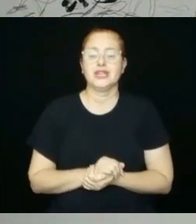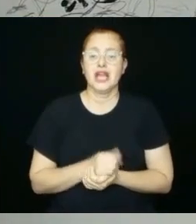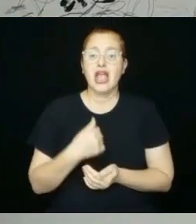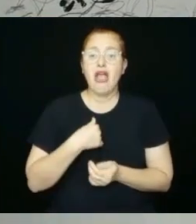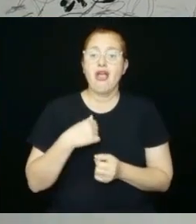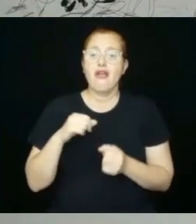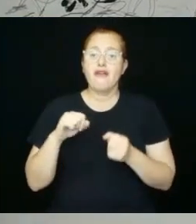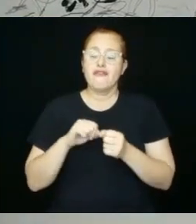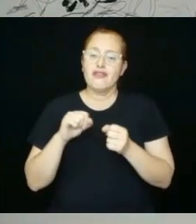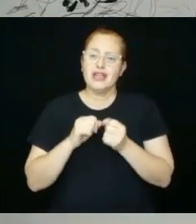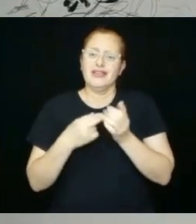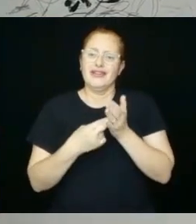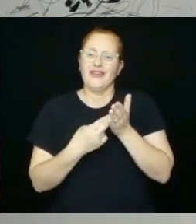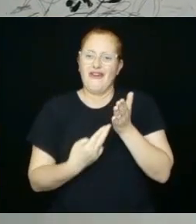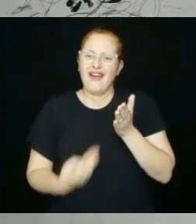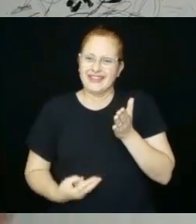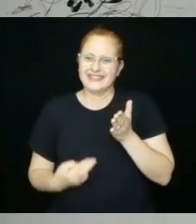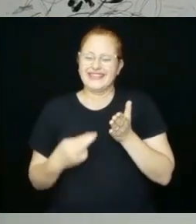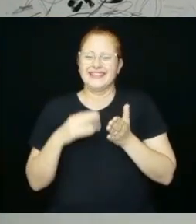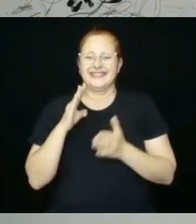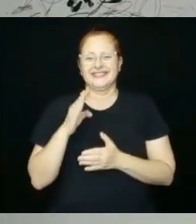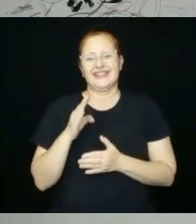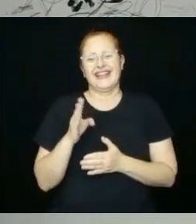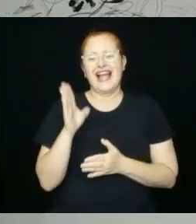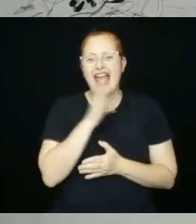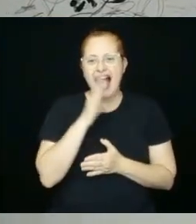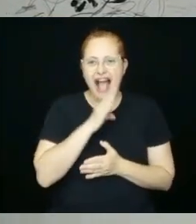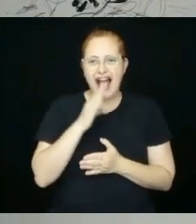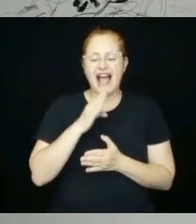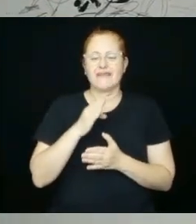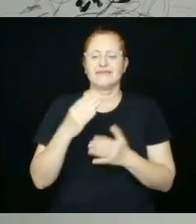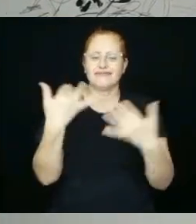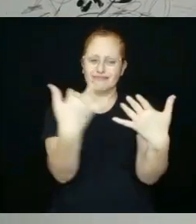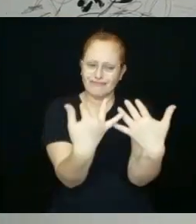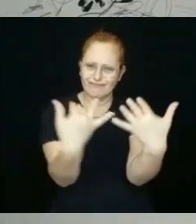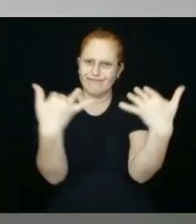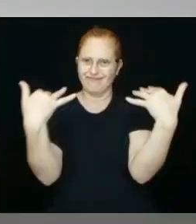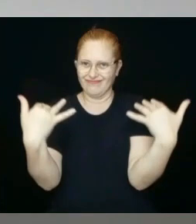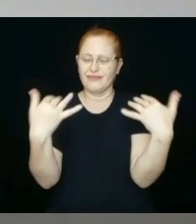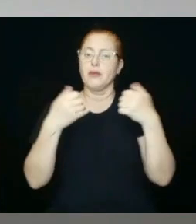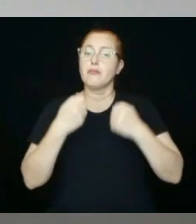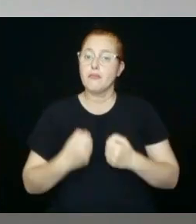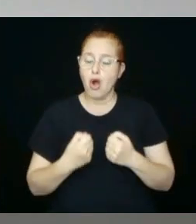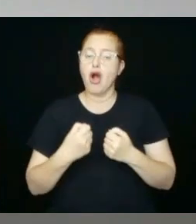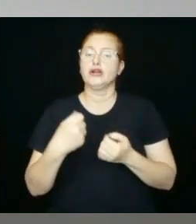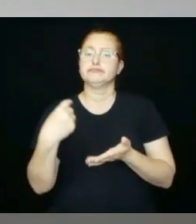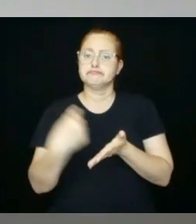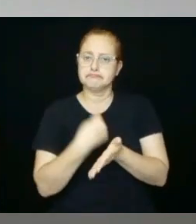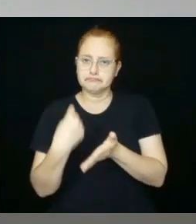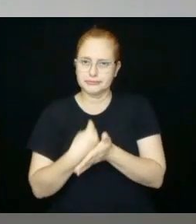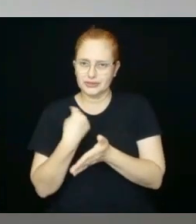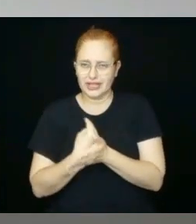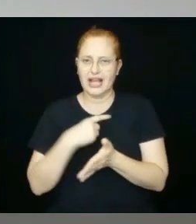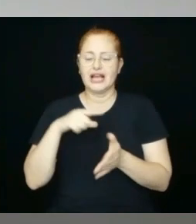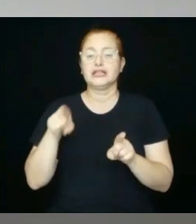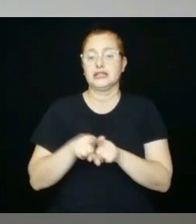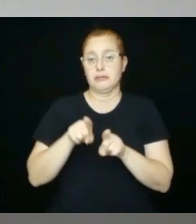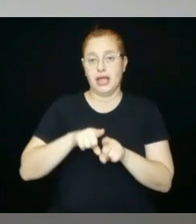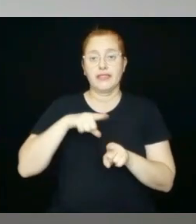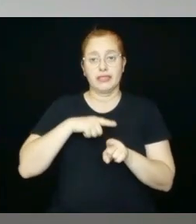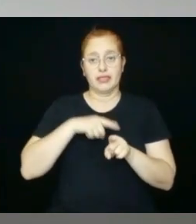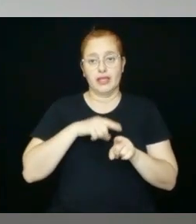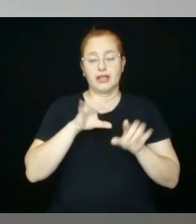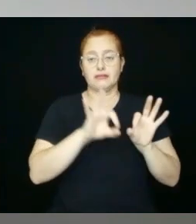fiz um roteirinho assim, né? Também o público que está aqui com a gente fica super à vontade para nos fazer perguntas. Como tem a transmissão, qualquer coisa,